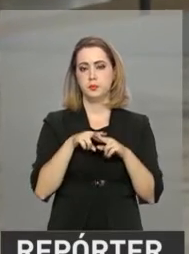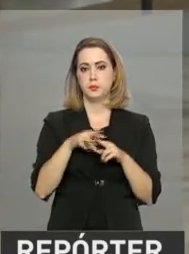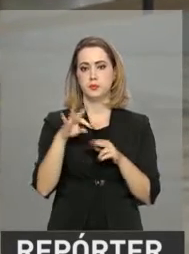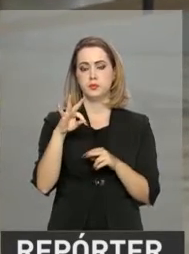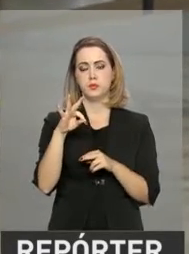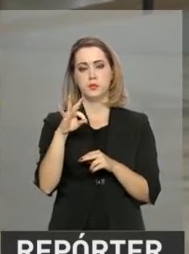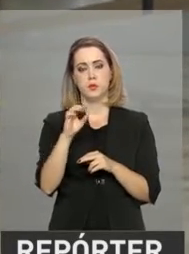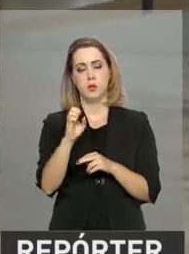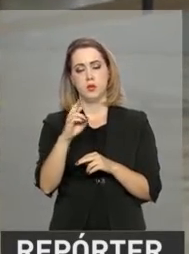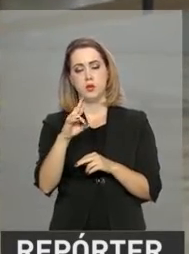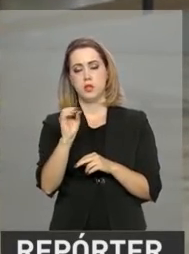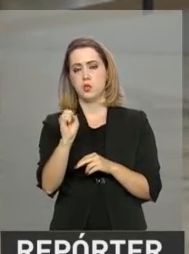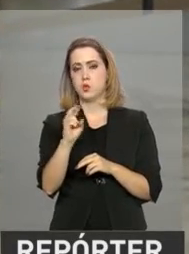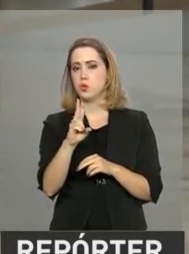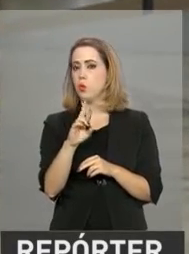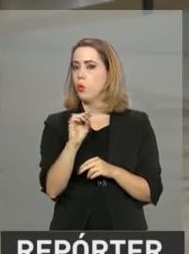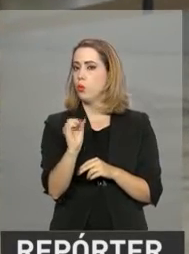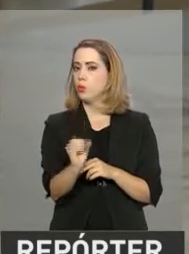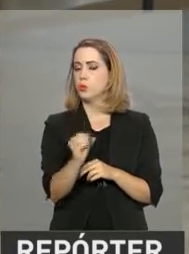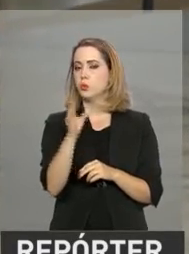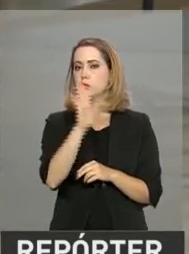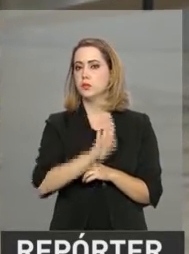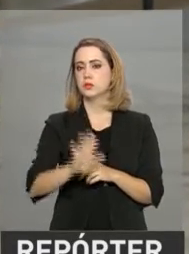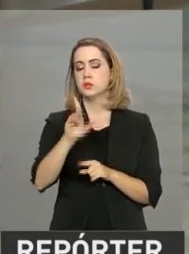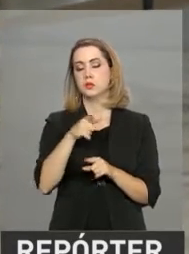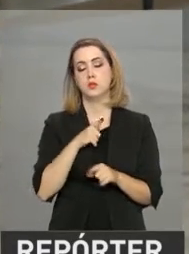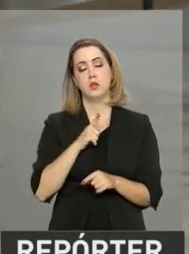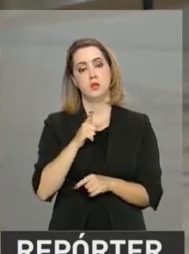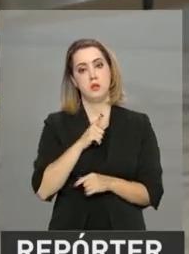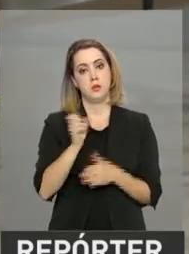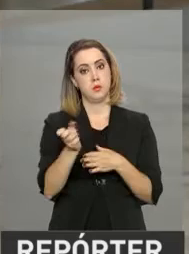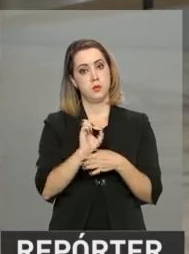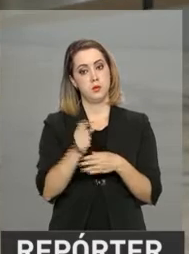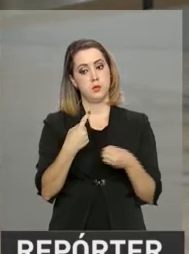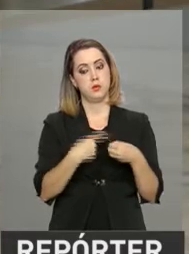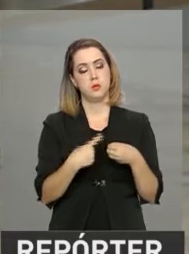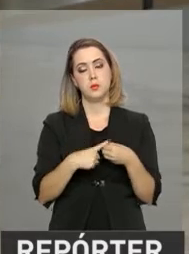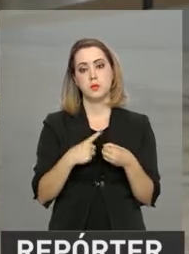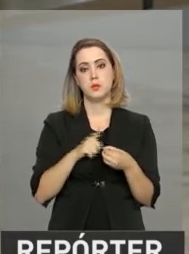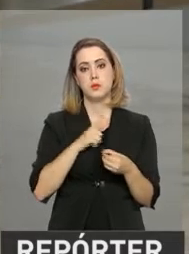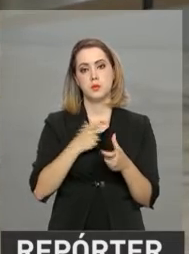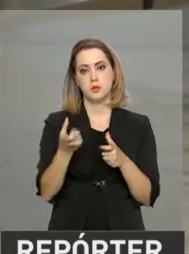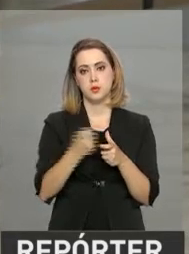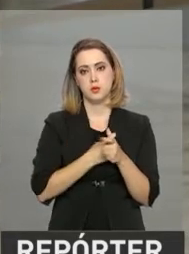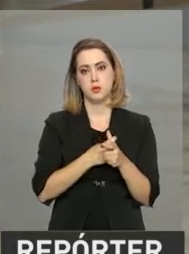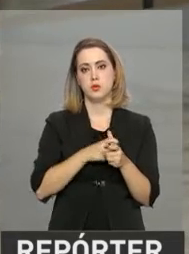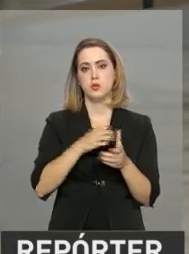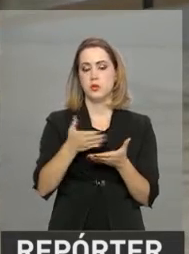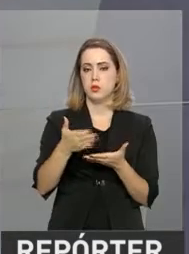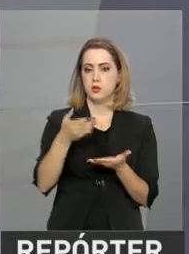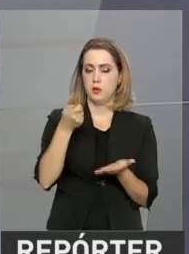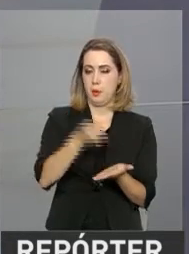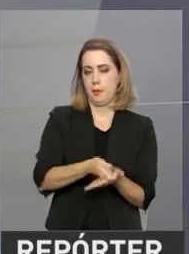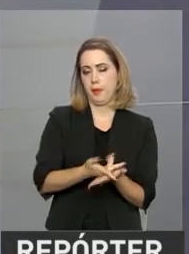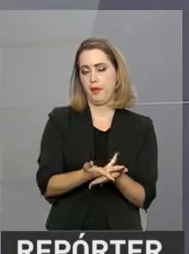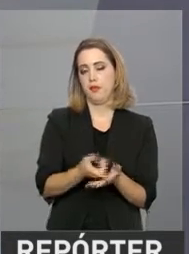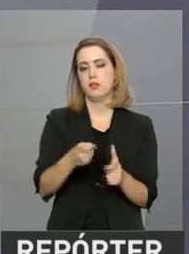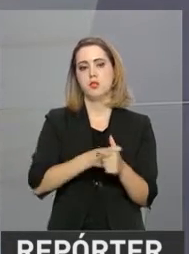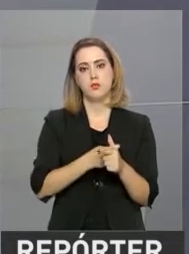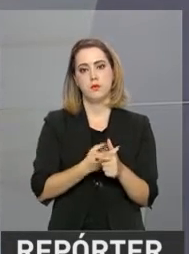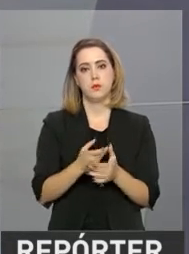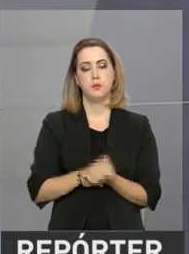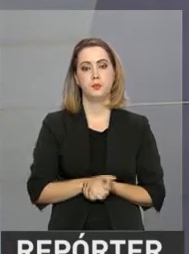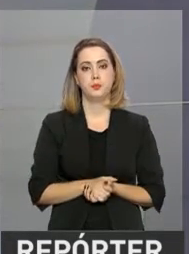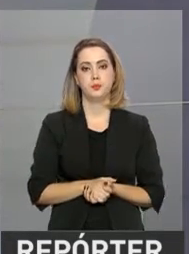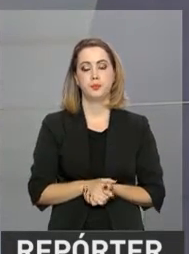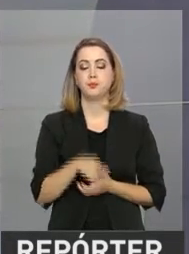No caso de dívidas, elas vão ser descontadas desses recursos que serão transferidos. Ô Paulo, o ministro